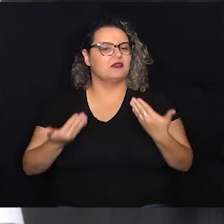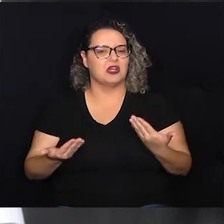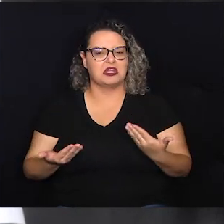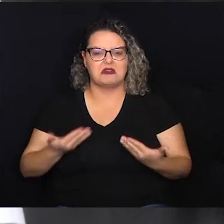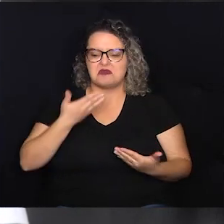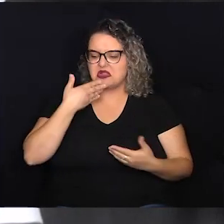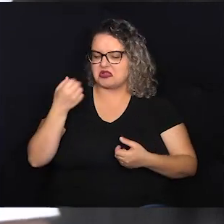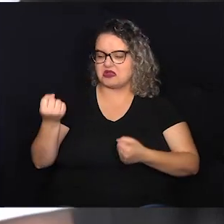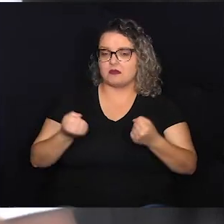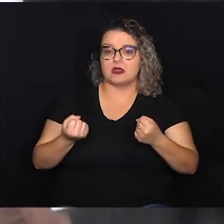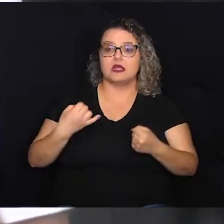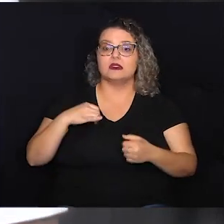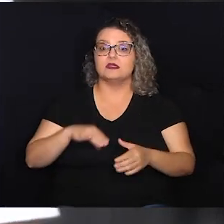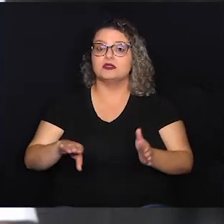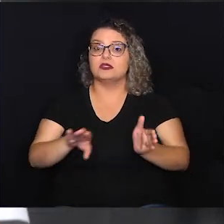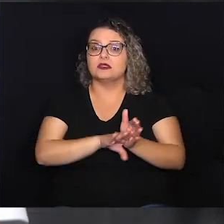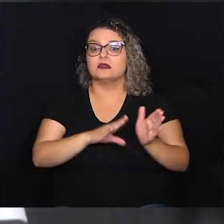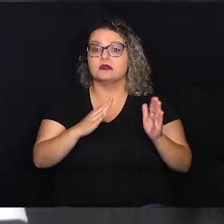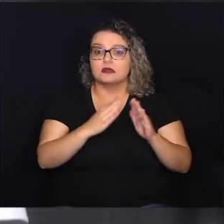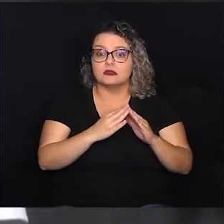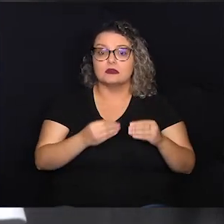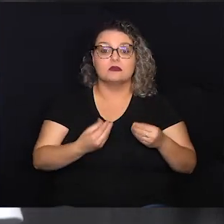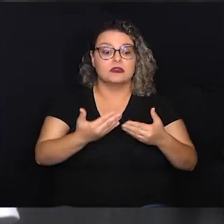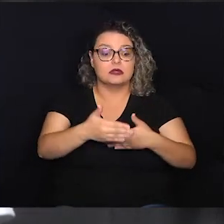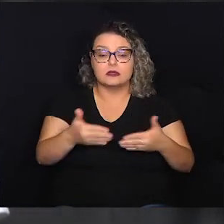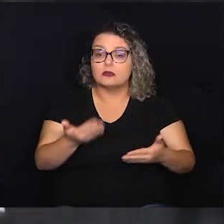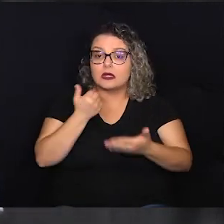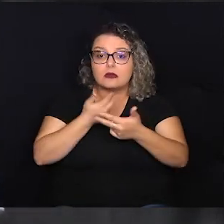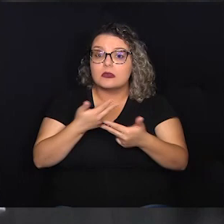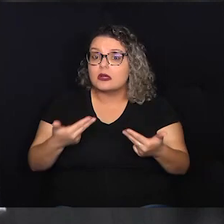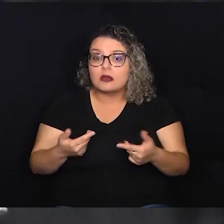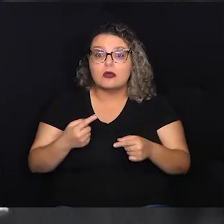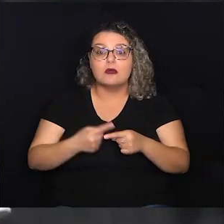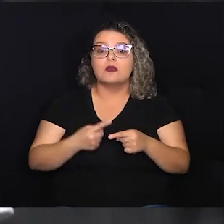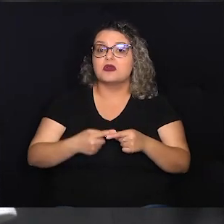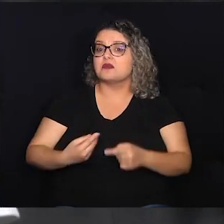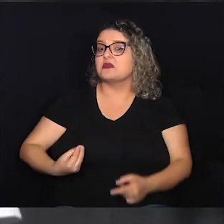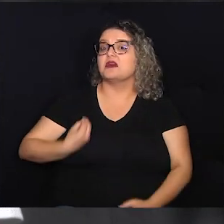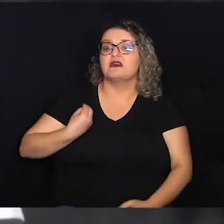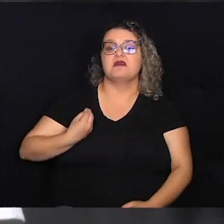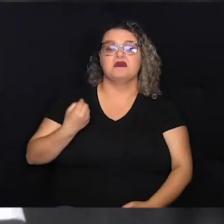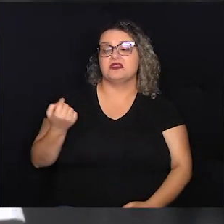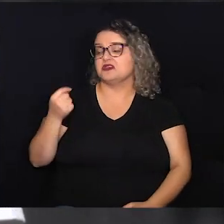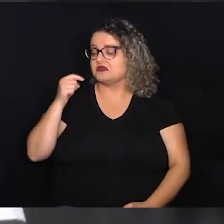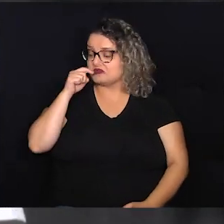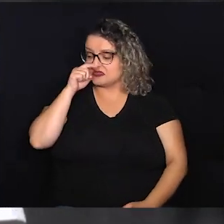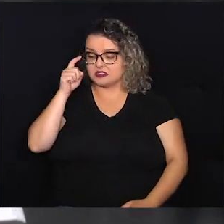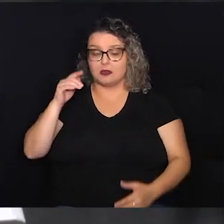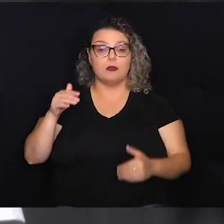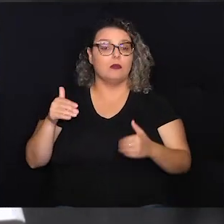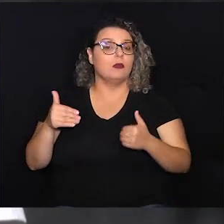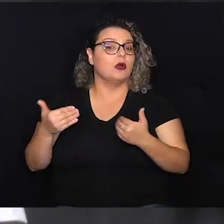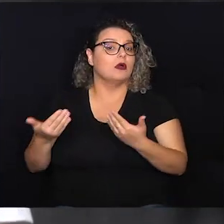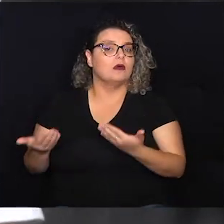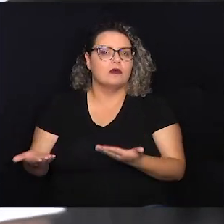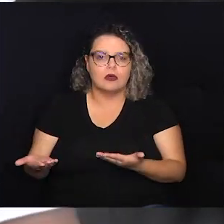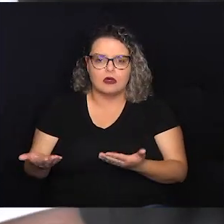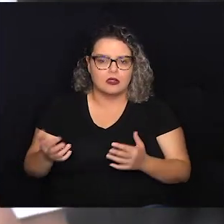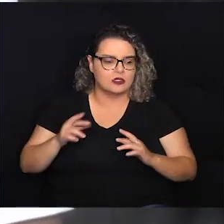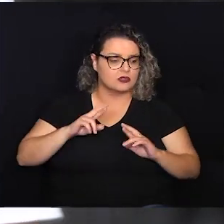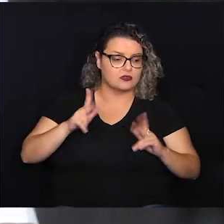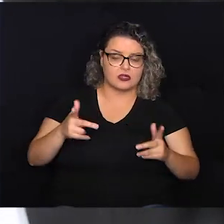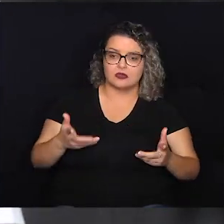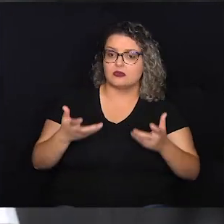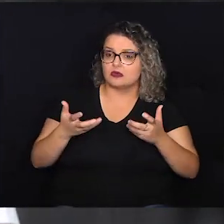dentro. Queria andar com os melhores carros, mas se você fosse na minha casa, você me daria uma cesta básica, porque eu vivia uma